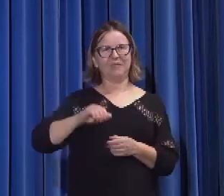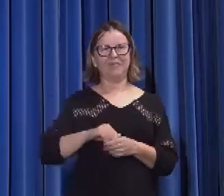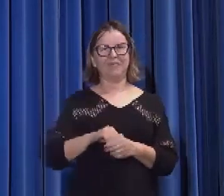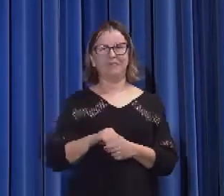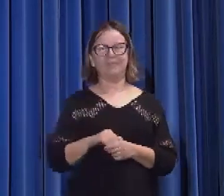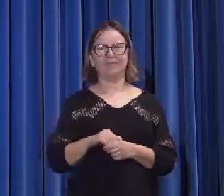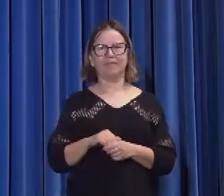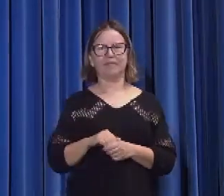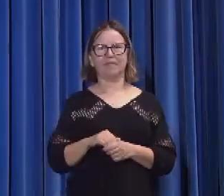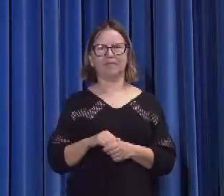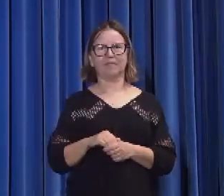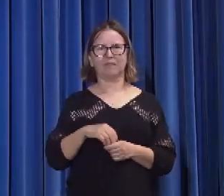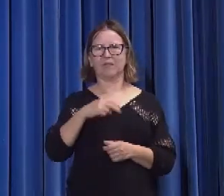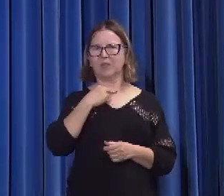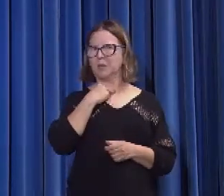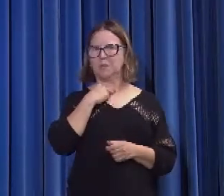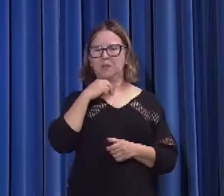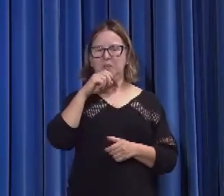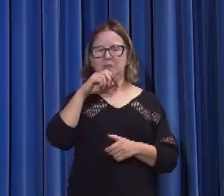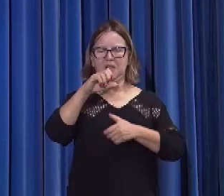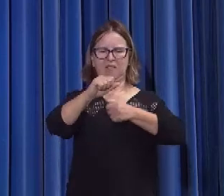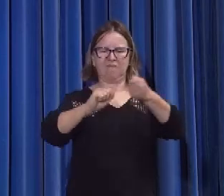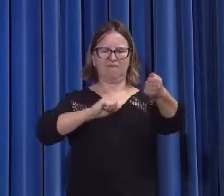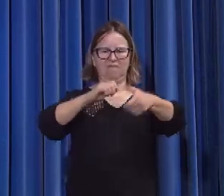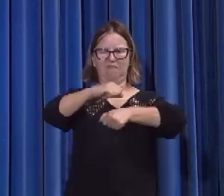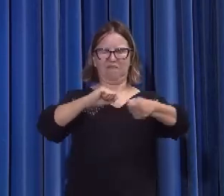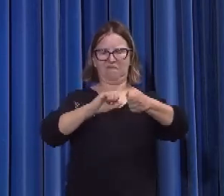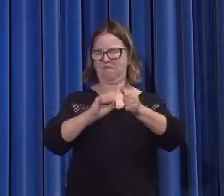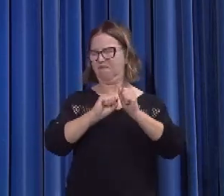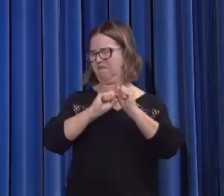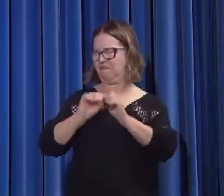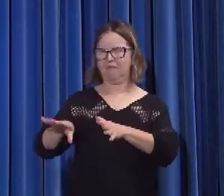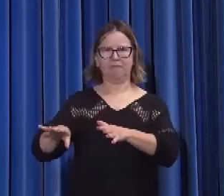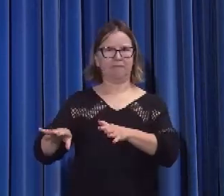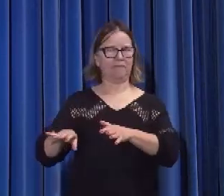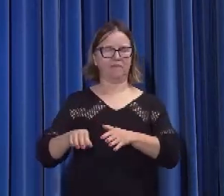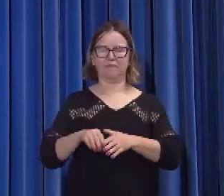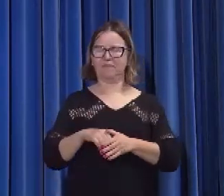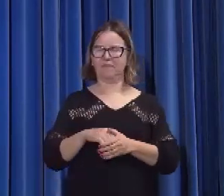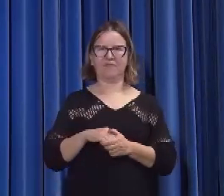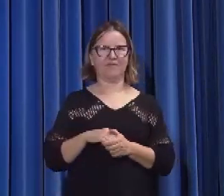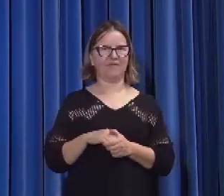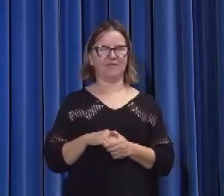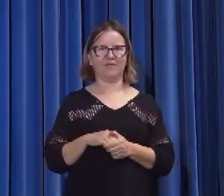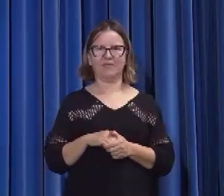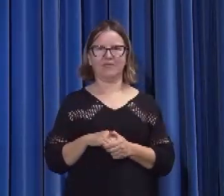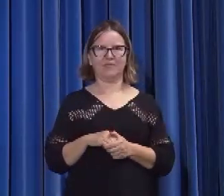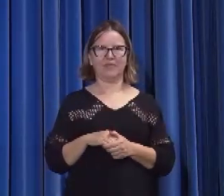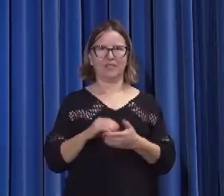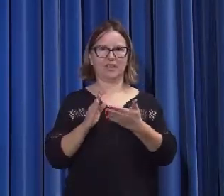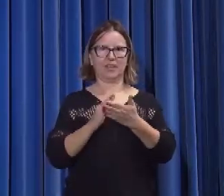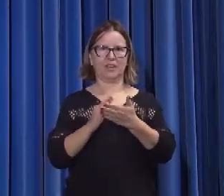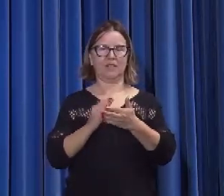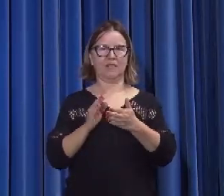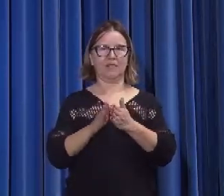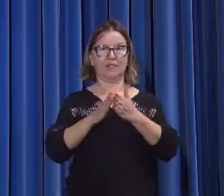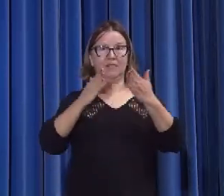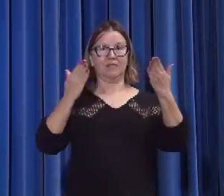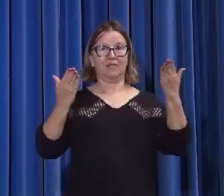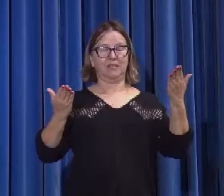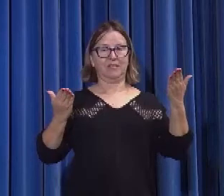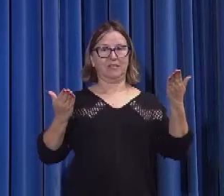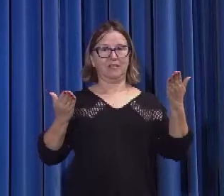E eu não posso rasgá-la da minha Bíblia. Tiago, Romanos,